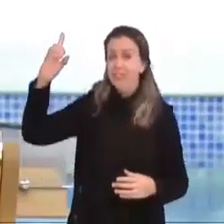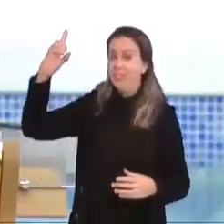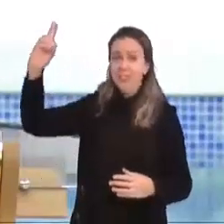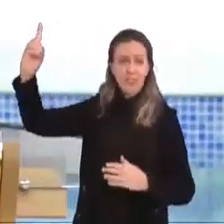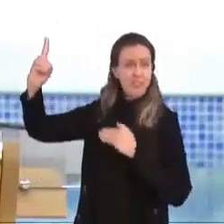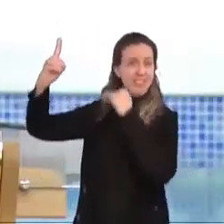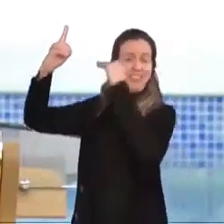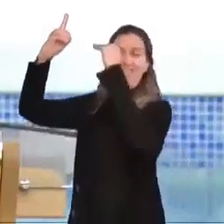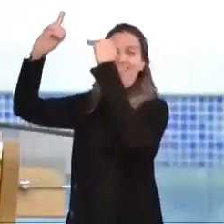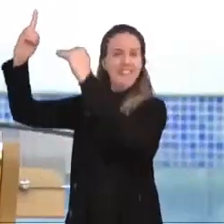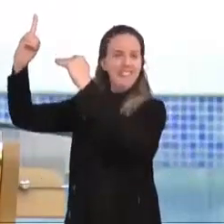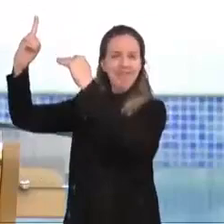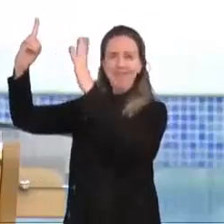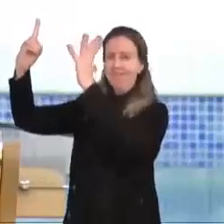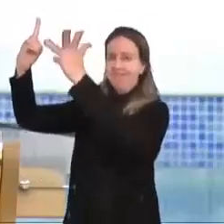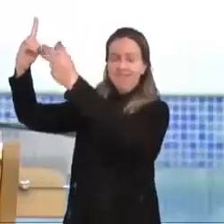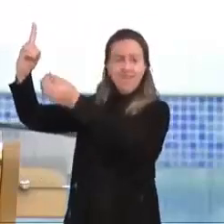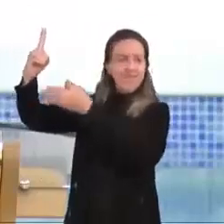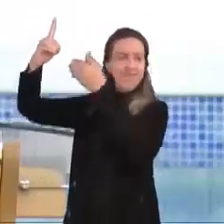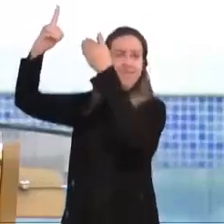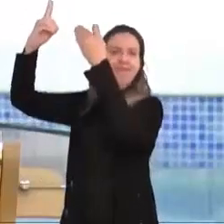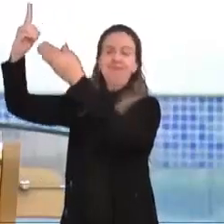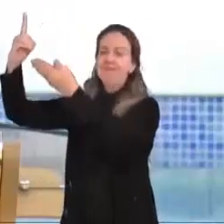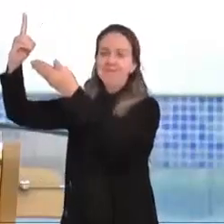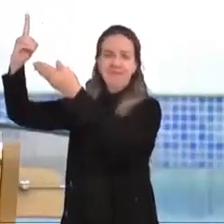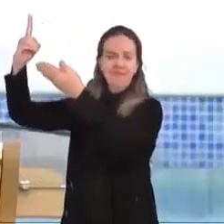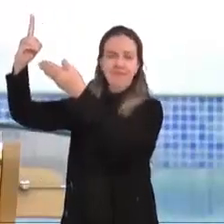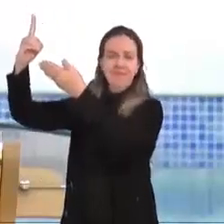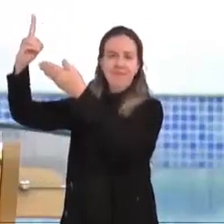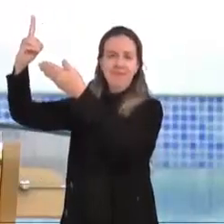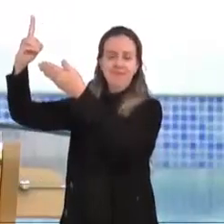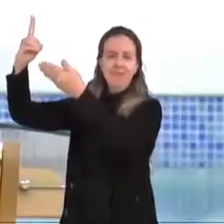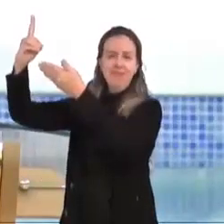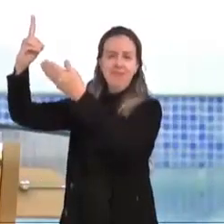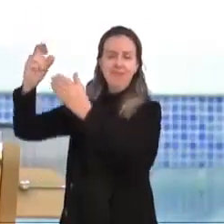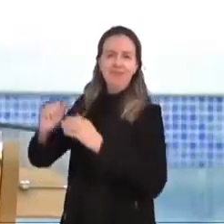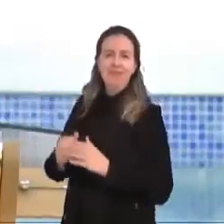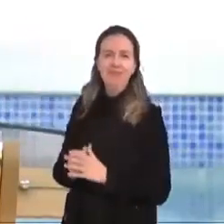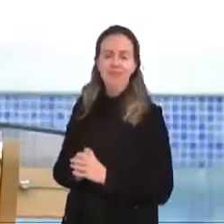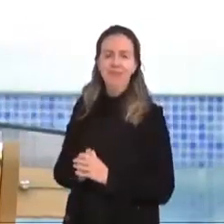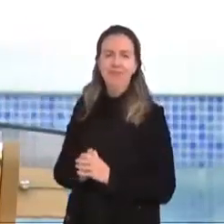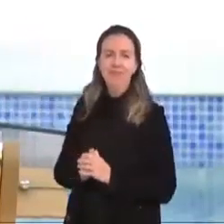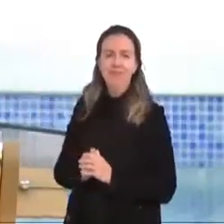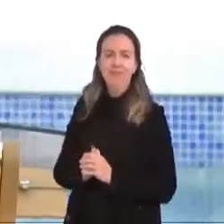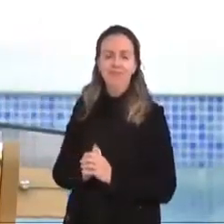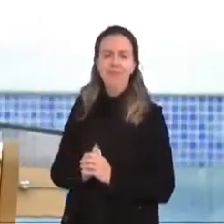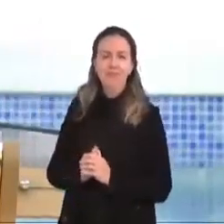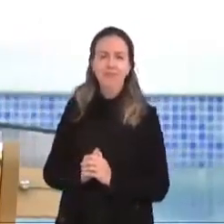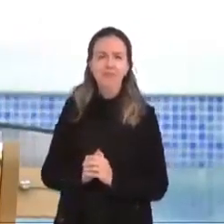soberano. Quem não se lembra, Tiago 5,17, Elias